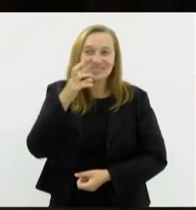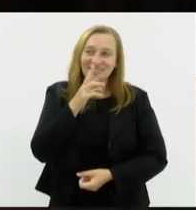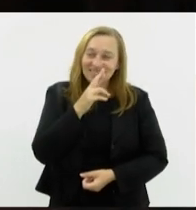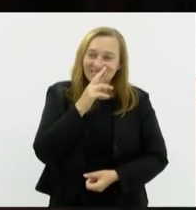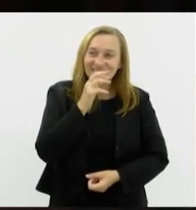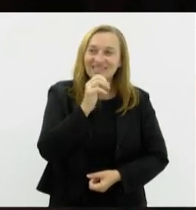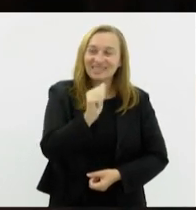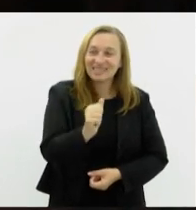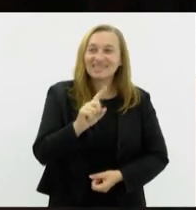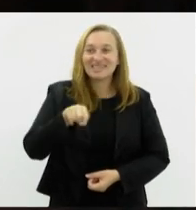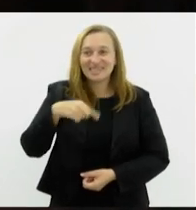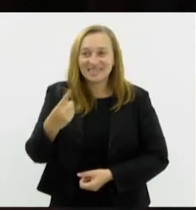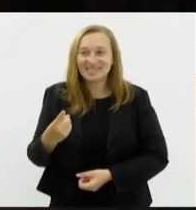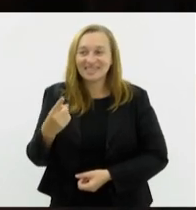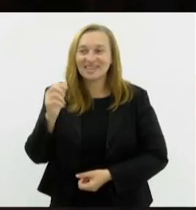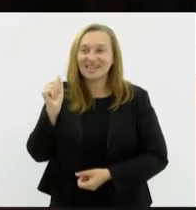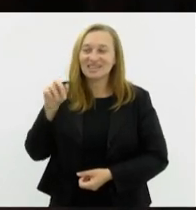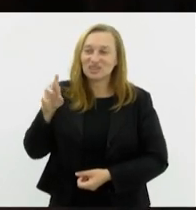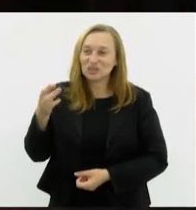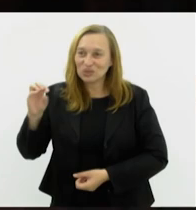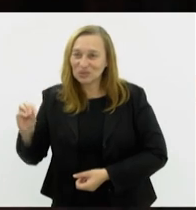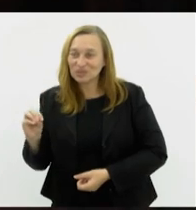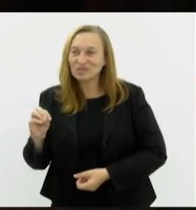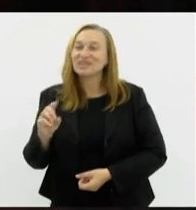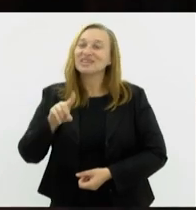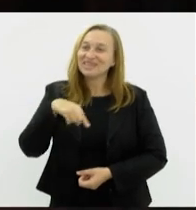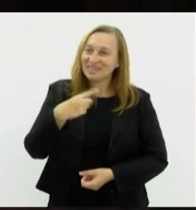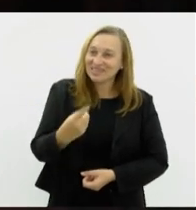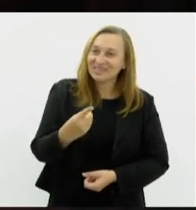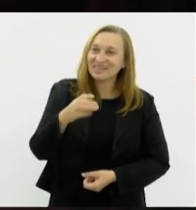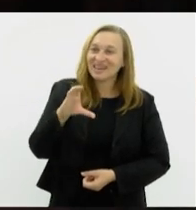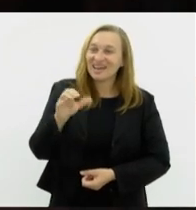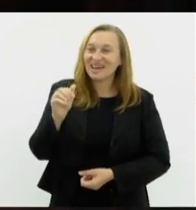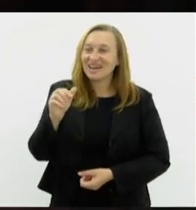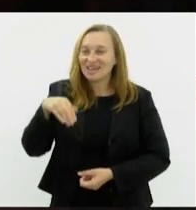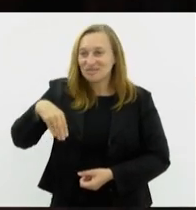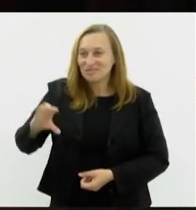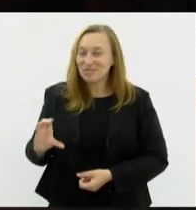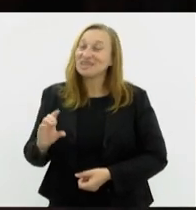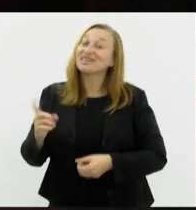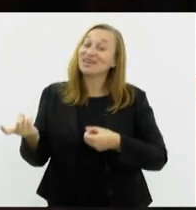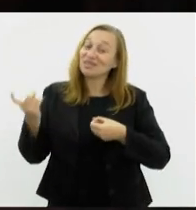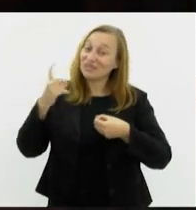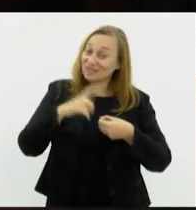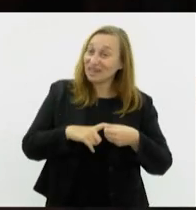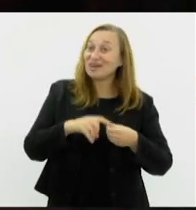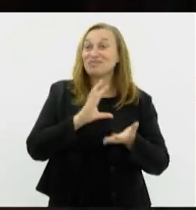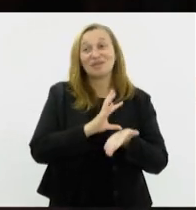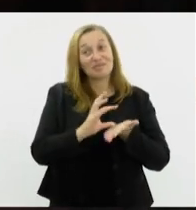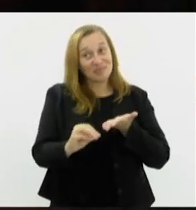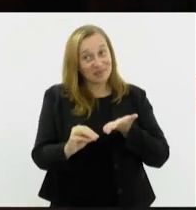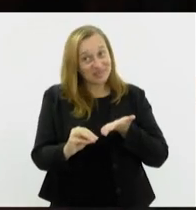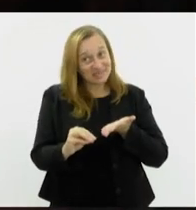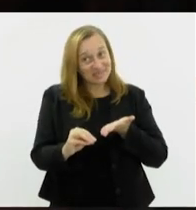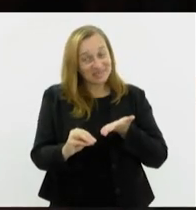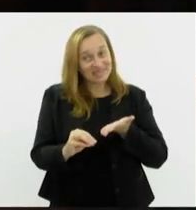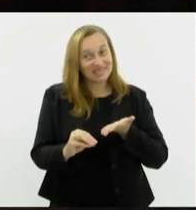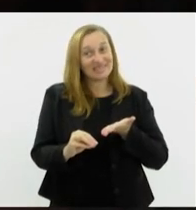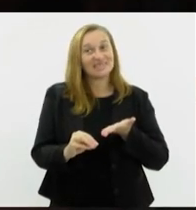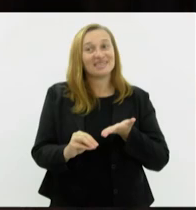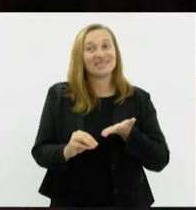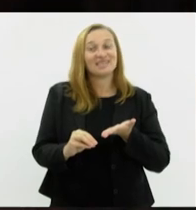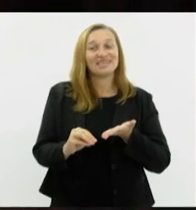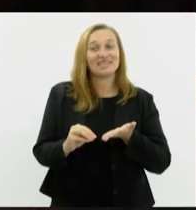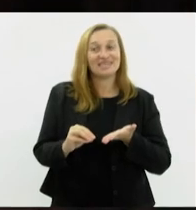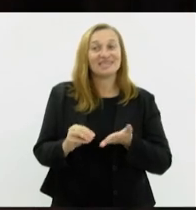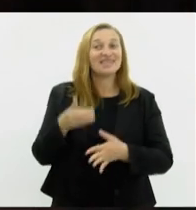Amorim, depois deputado Otônio de Paula, depois deputado Carlos Mink, temos que voltar à pauta e parafraseando